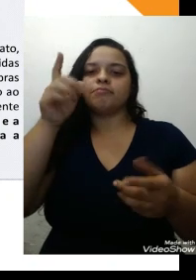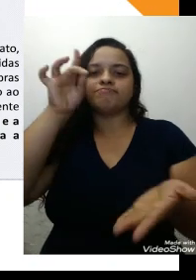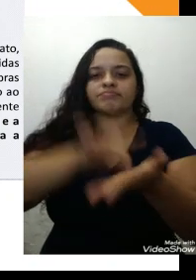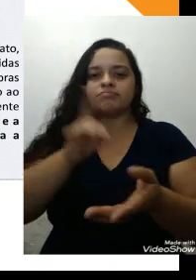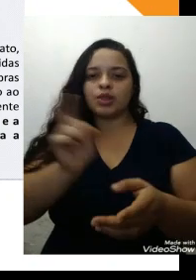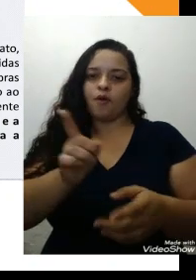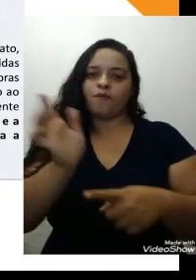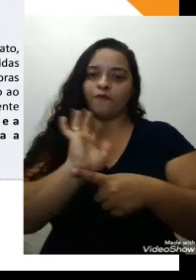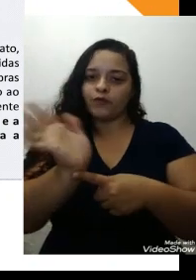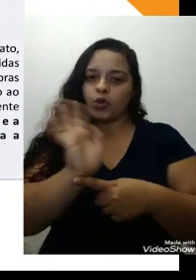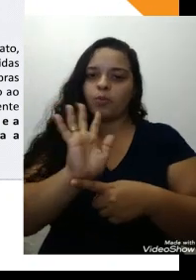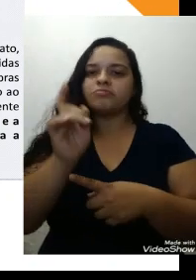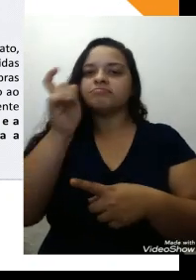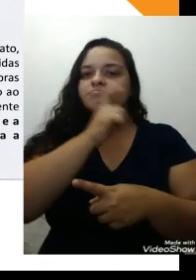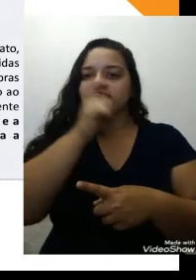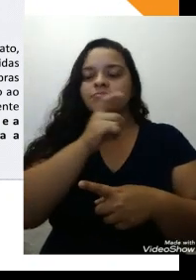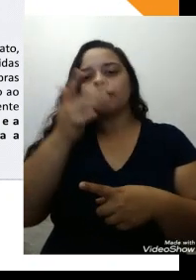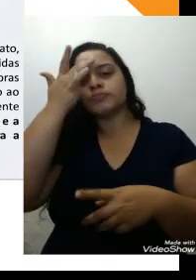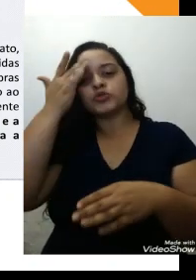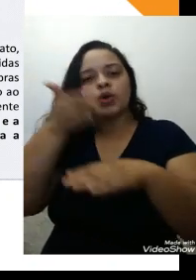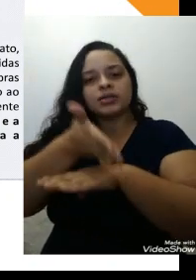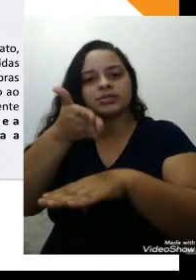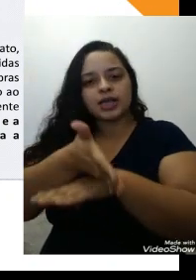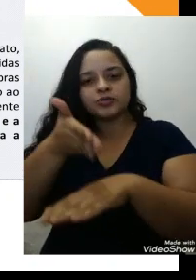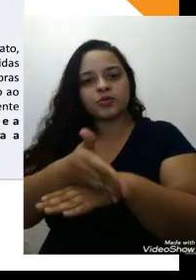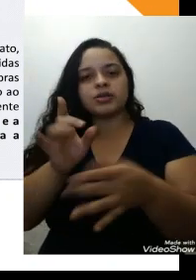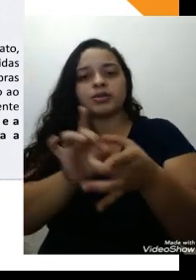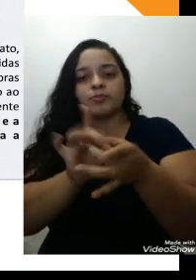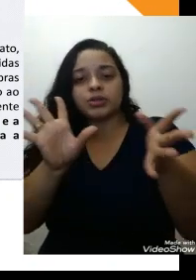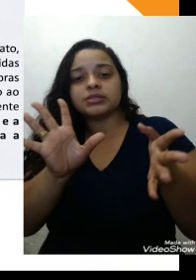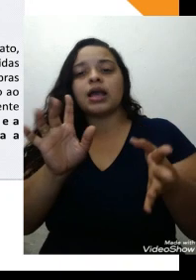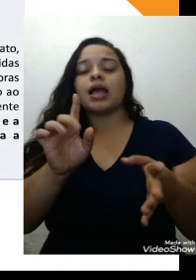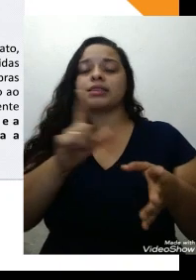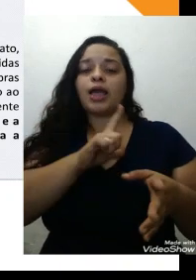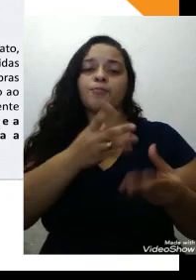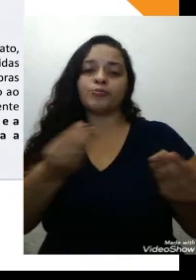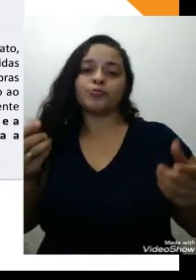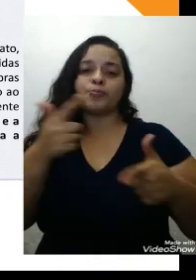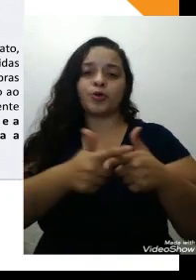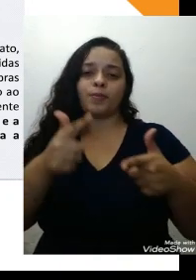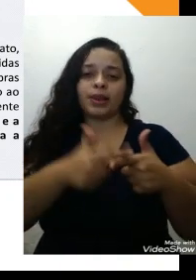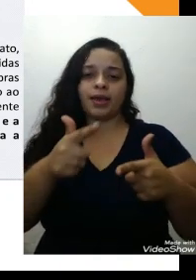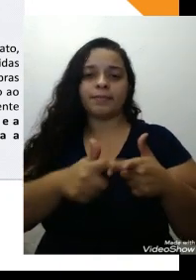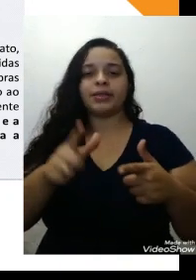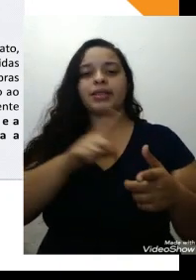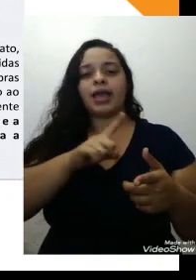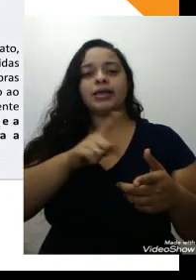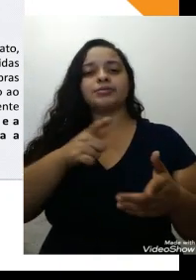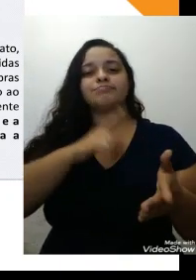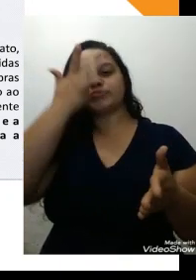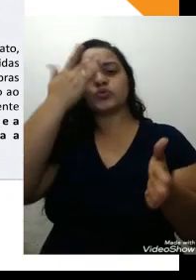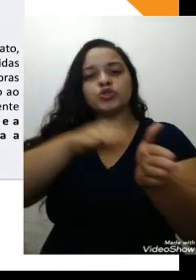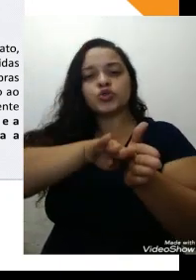fictícia, a questão da democratização do acesso ao cinema no Brasil ainda enfrenta problemas no que diz respeito à exclusão